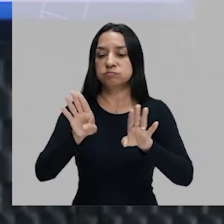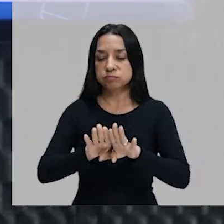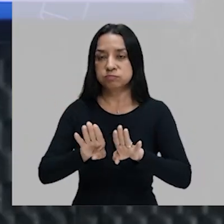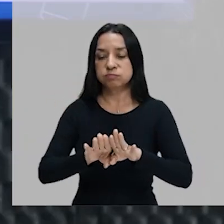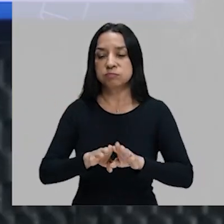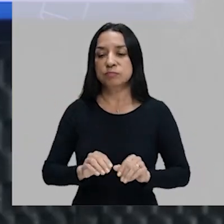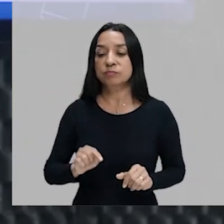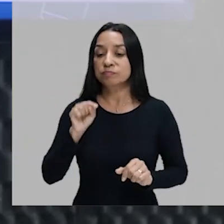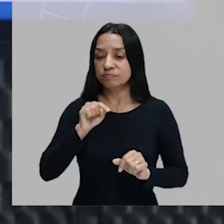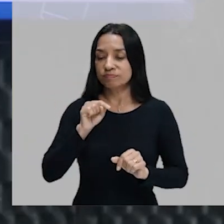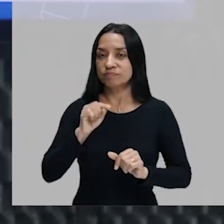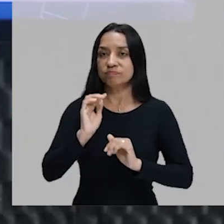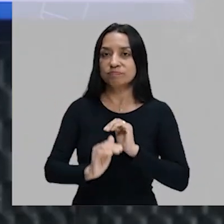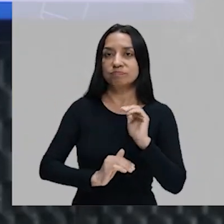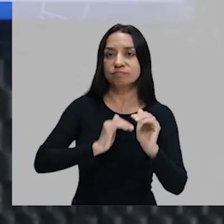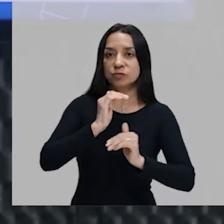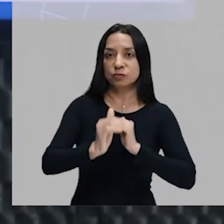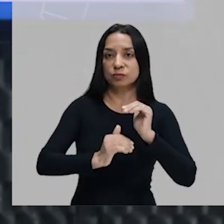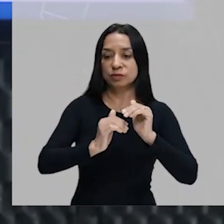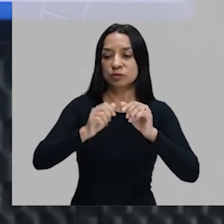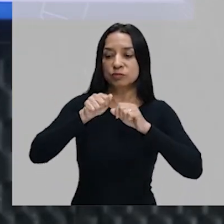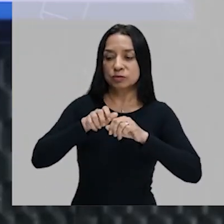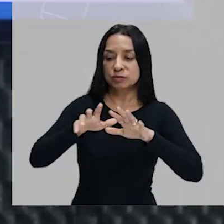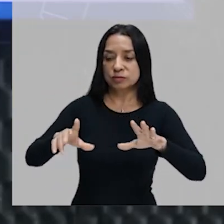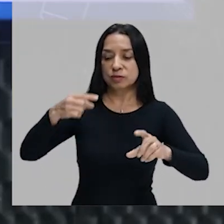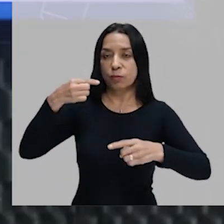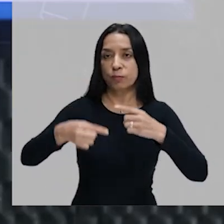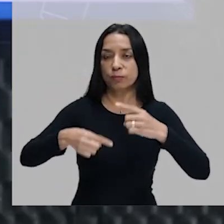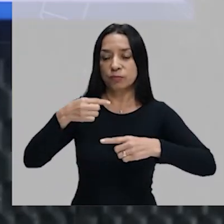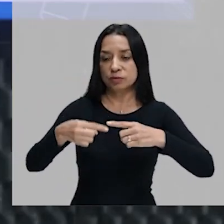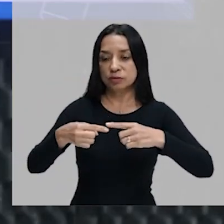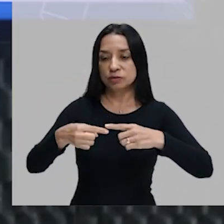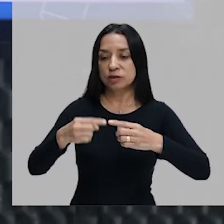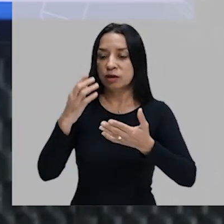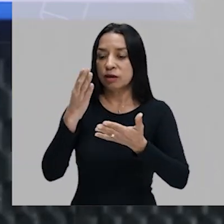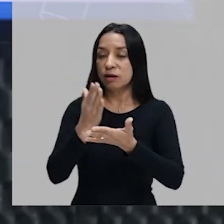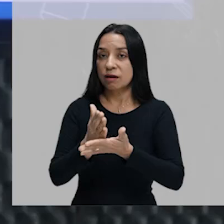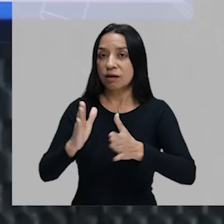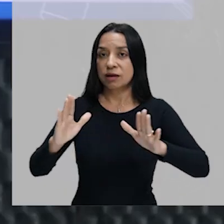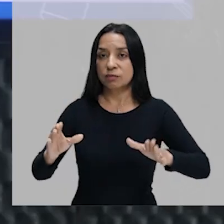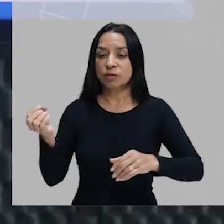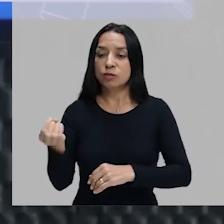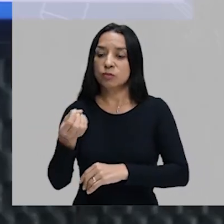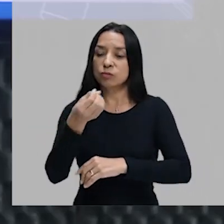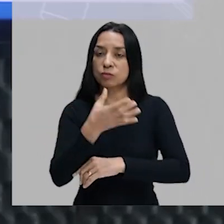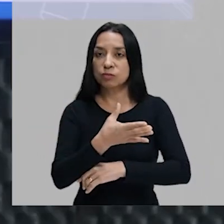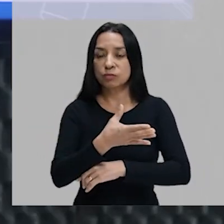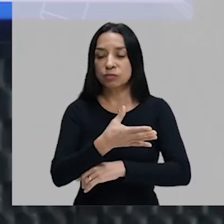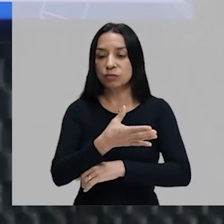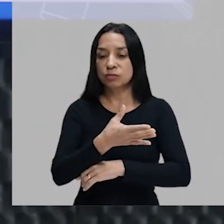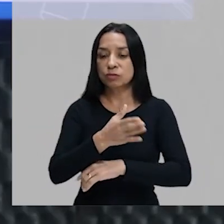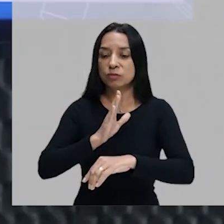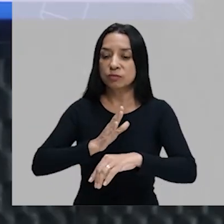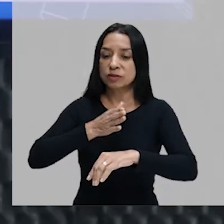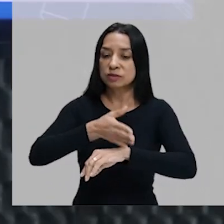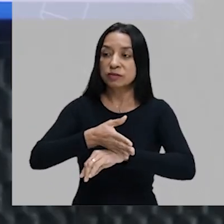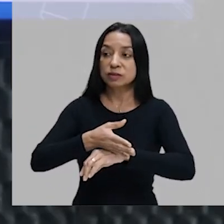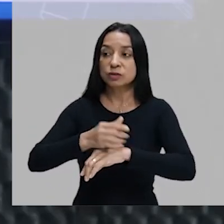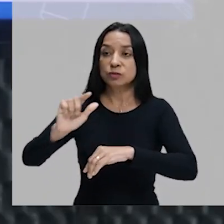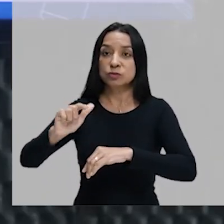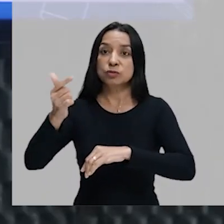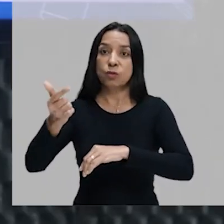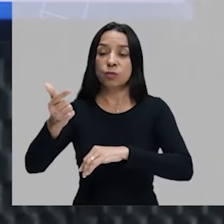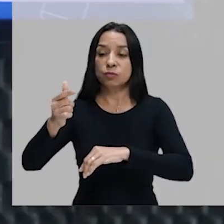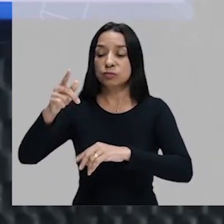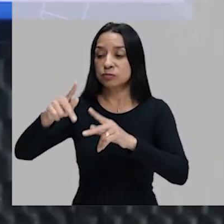essa prosperidade, essa expansão política, ela só vai acabar com novas invasões externas.